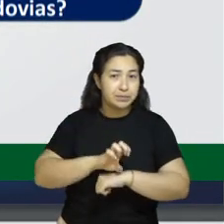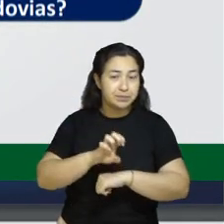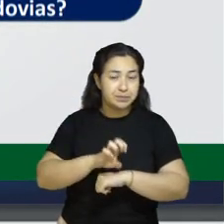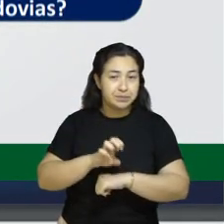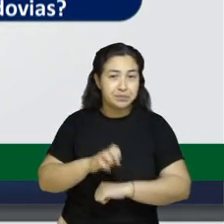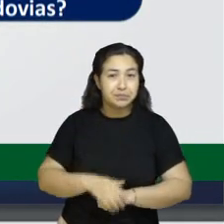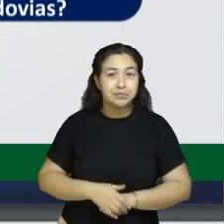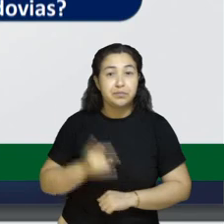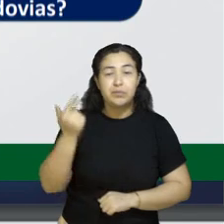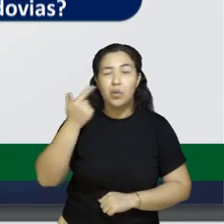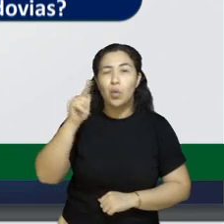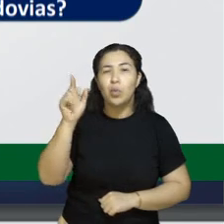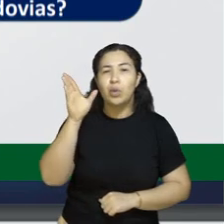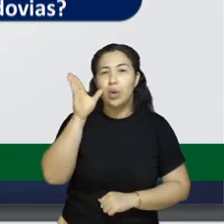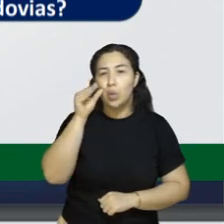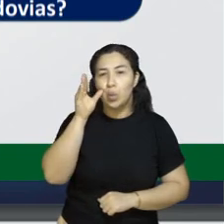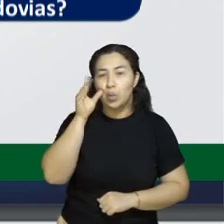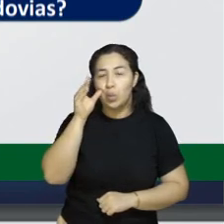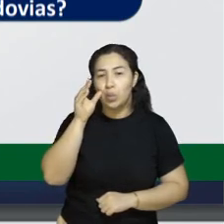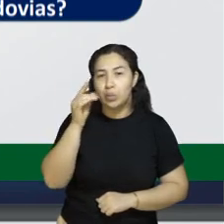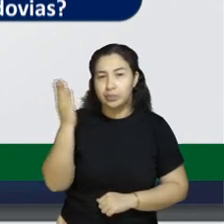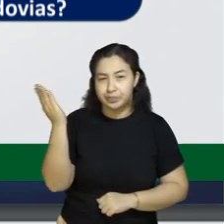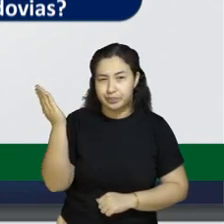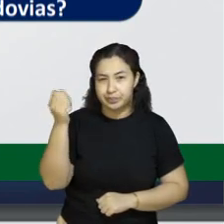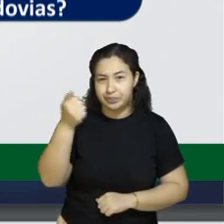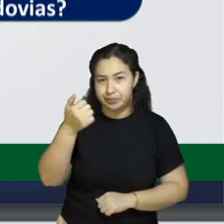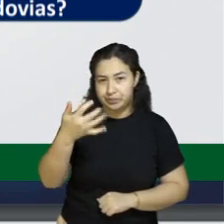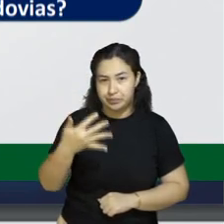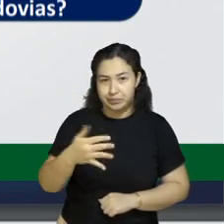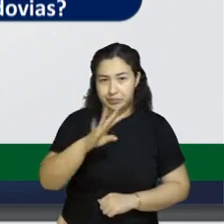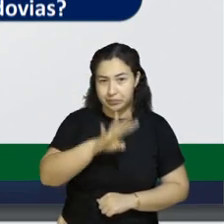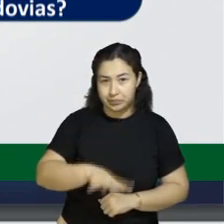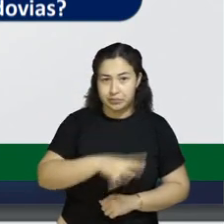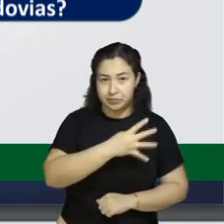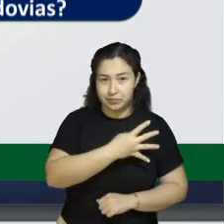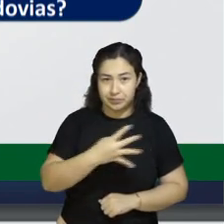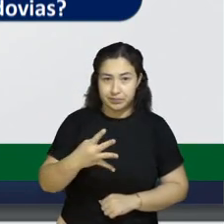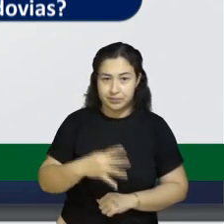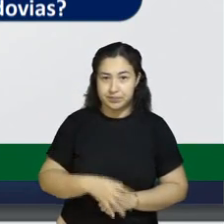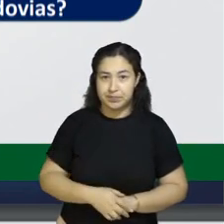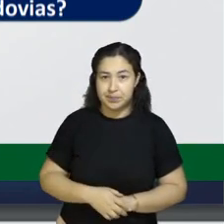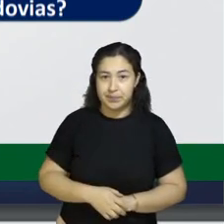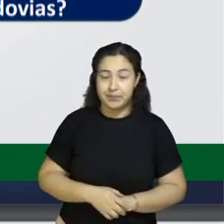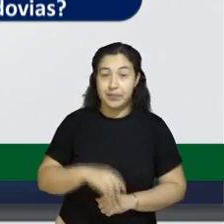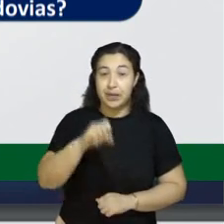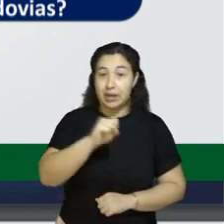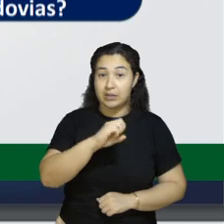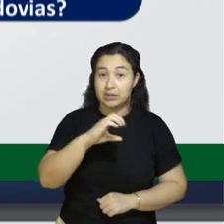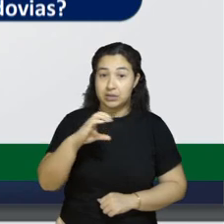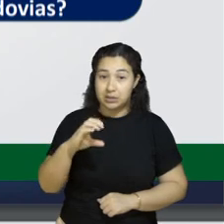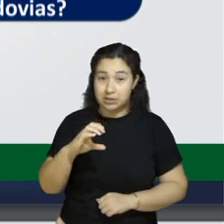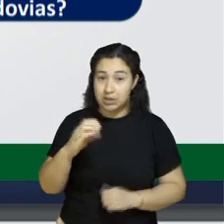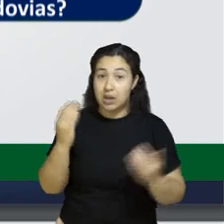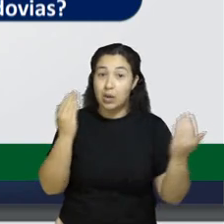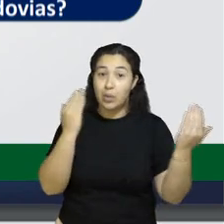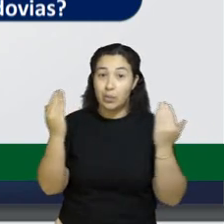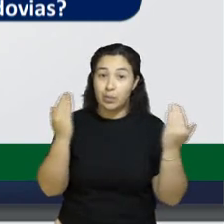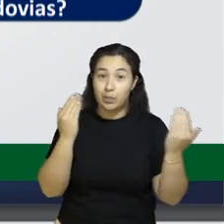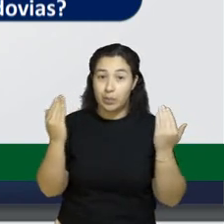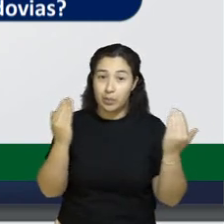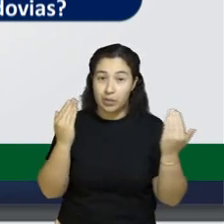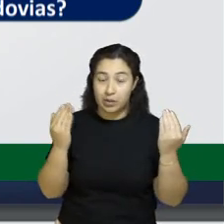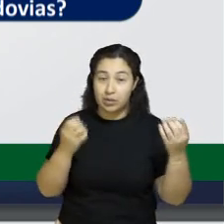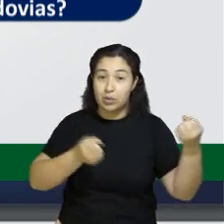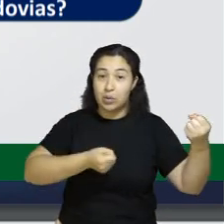uma outra curiosidade no quadro abaixo, que nós temos a frota de Santa Catarina comparado com a frota do Paraná.